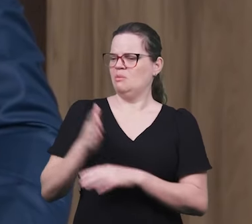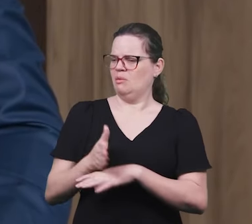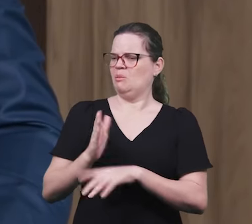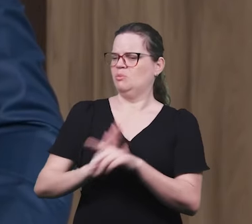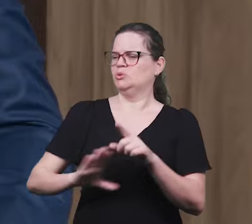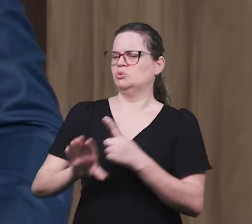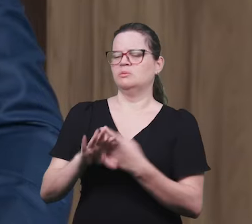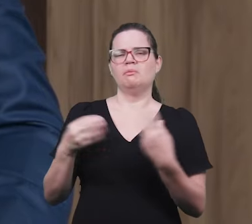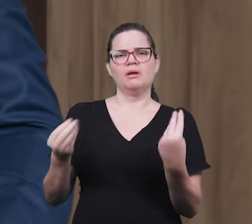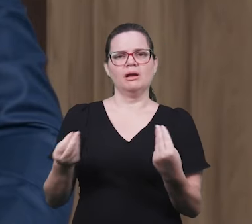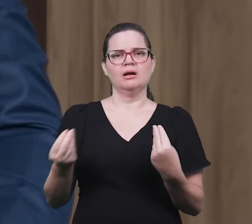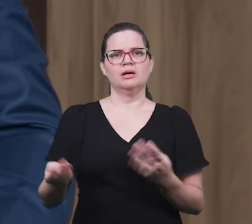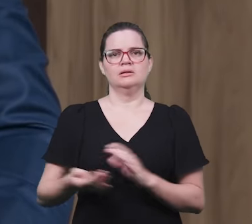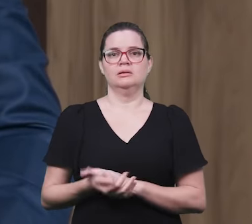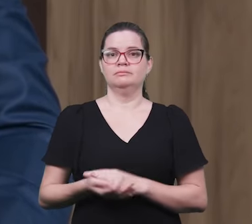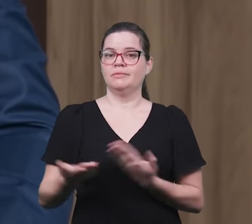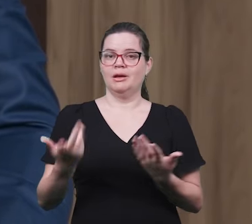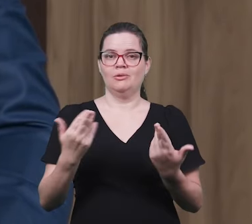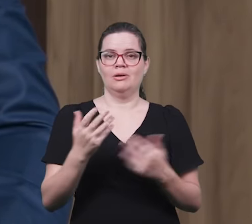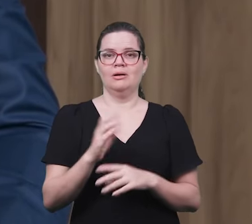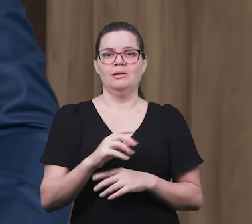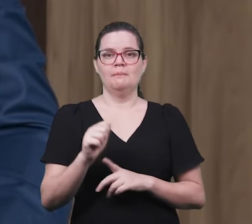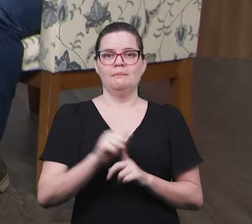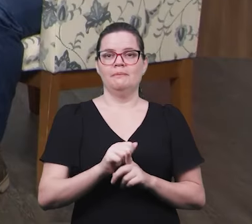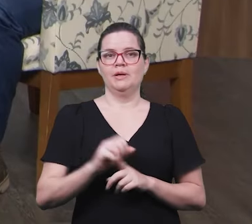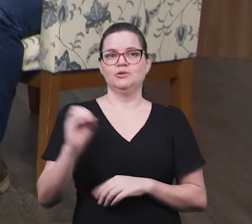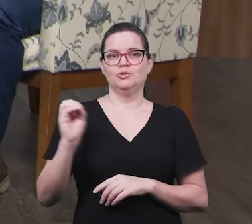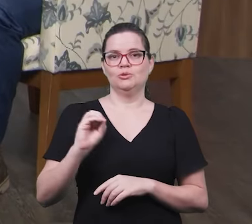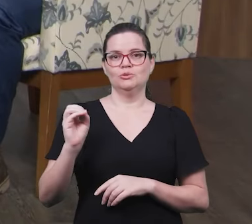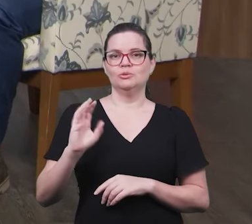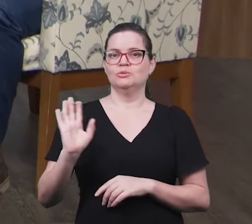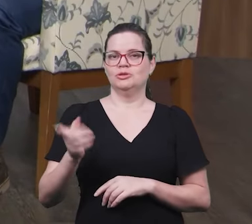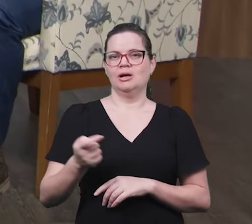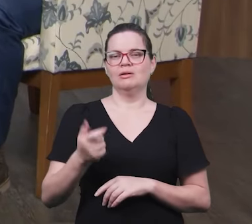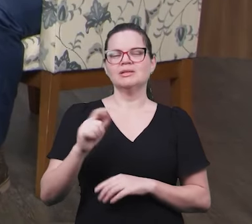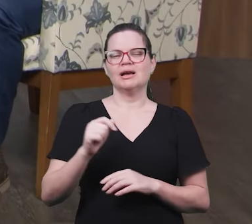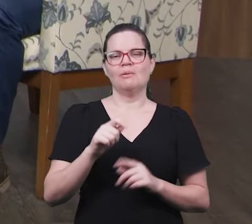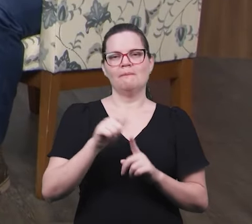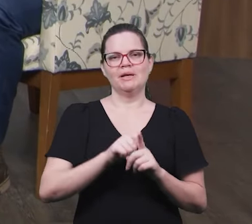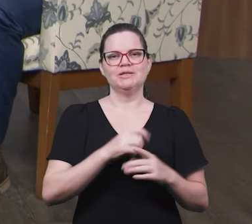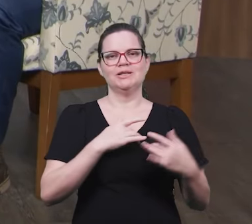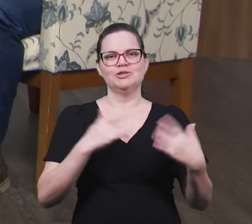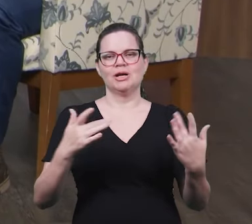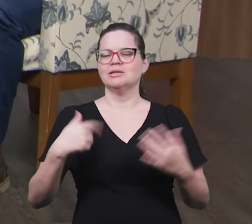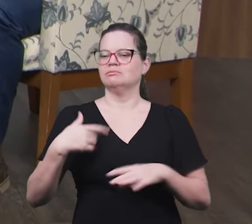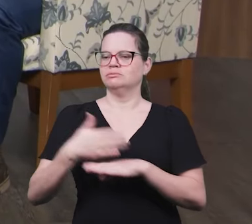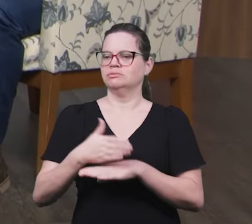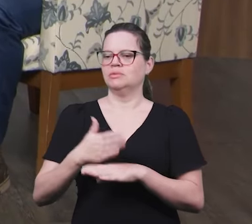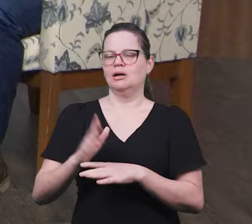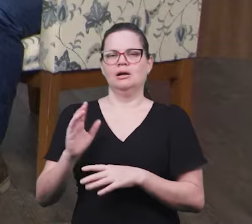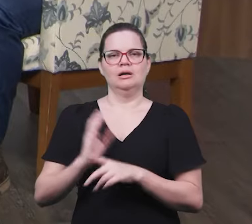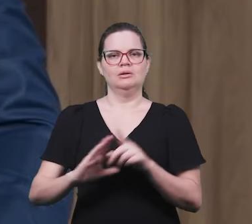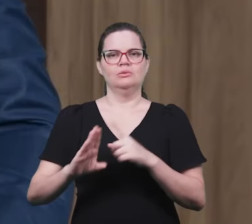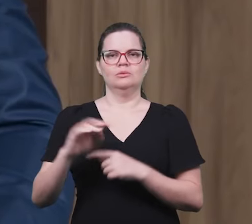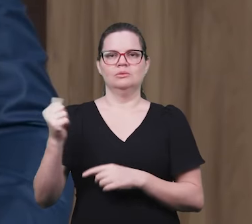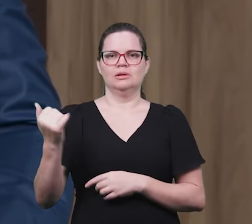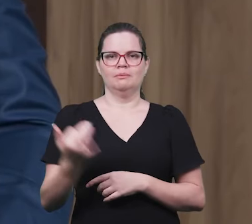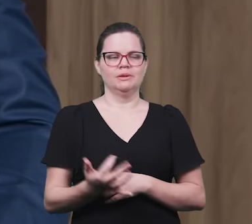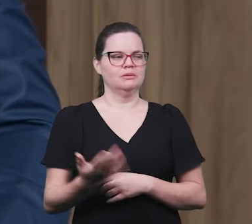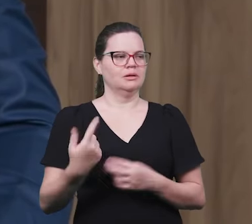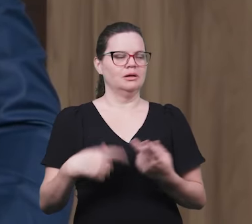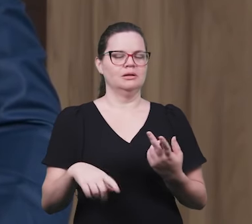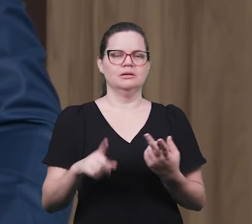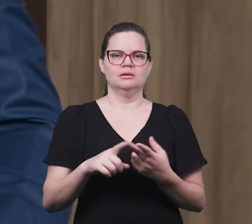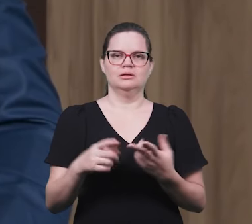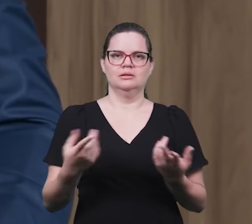dedicação. É o culto, às vezes, como o pastor Estamos passando por ele, às vezes o culto da madrugada, como o pastor bem colocou